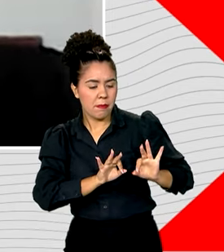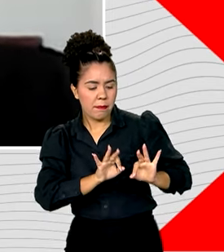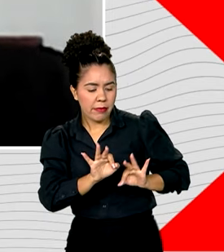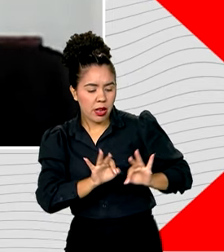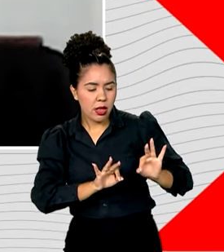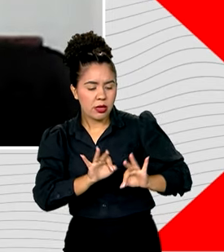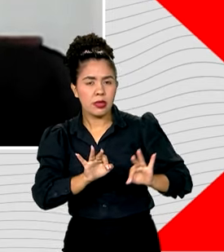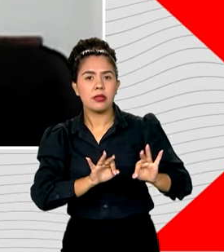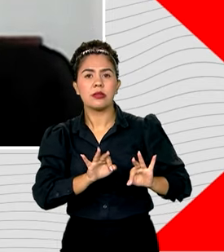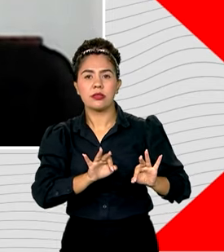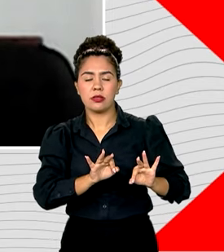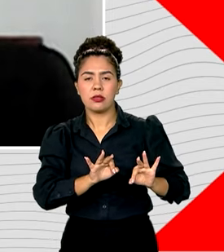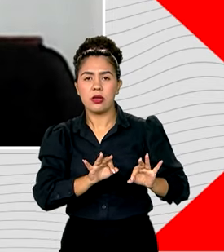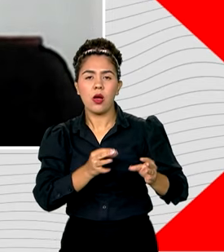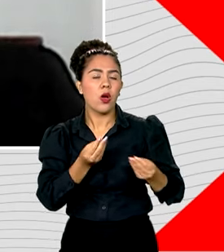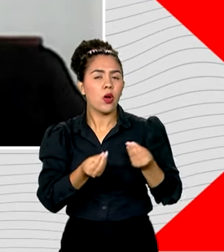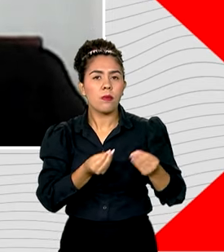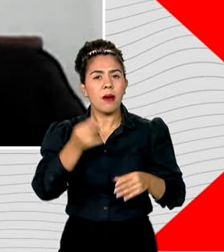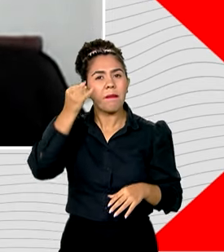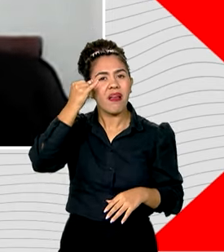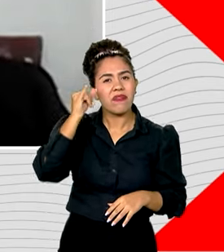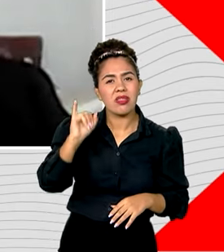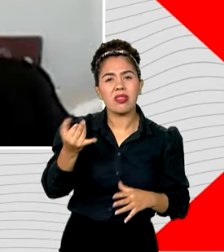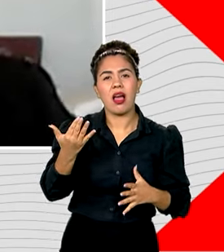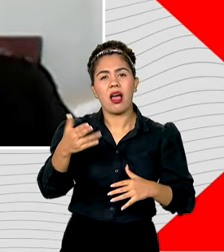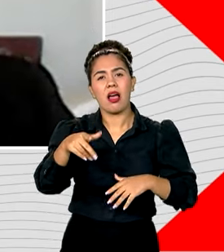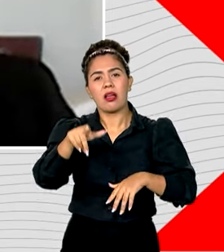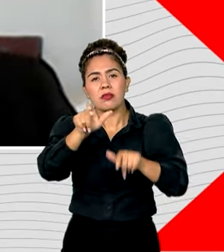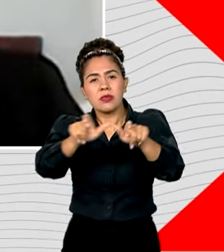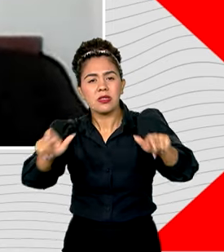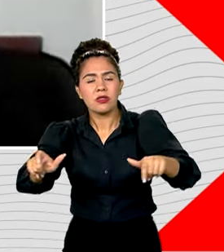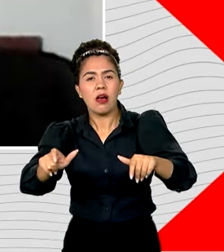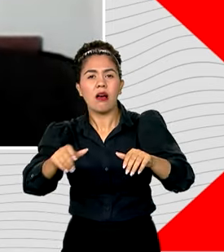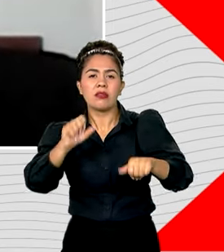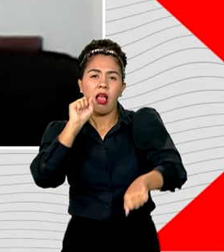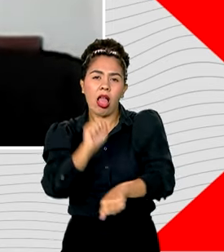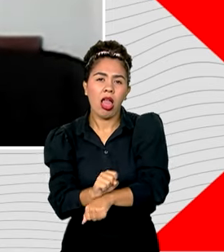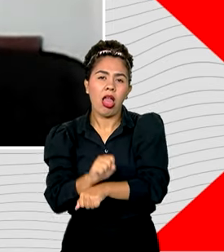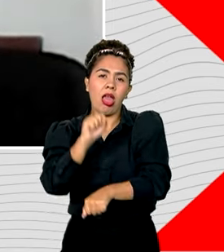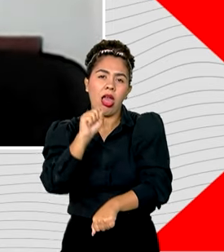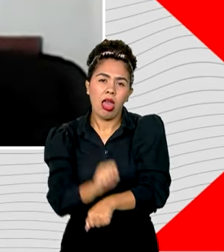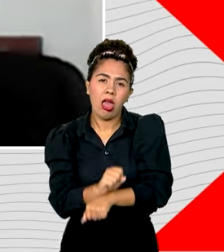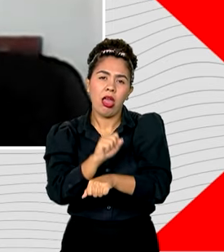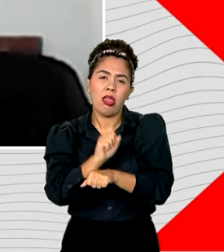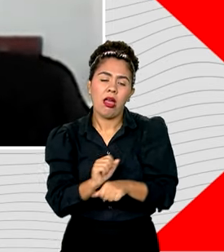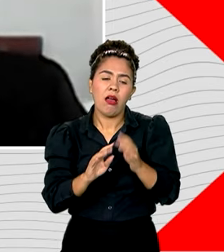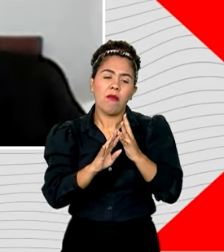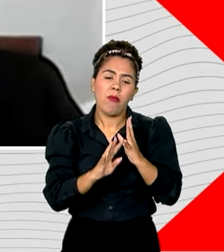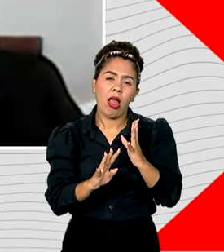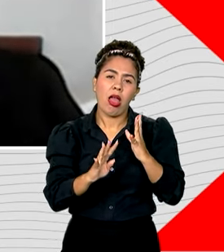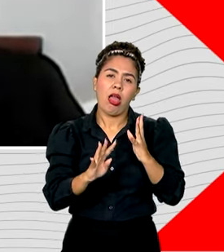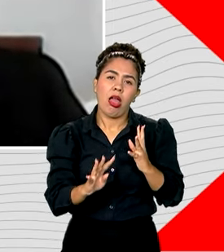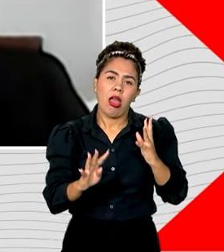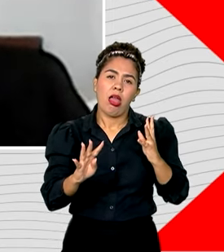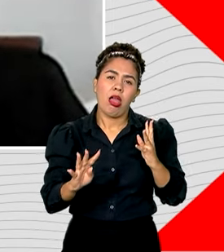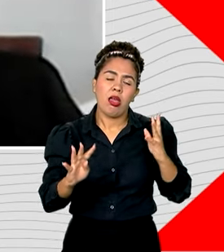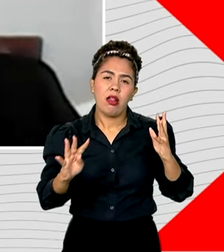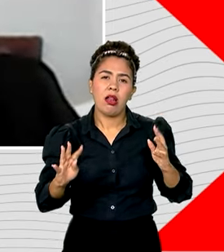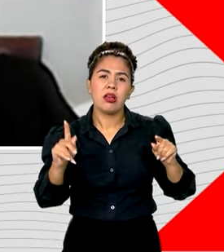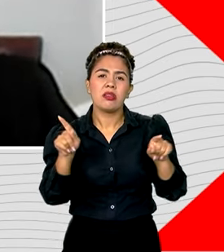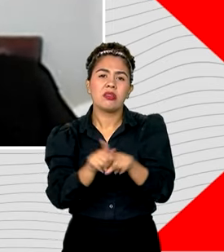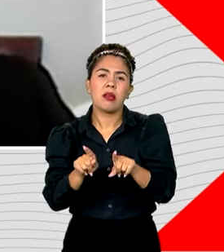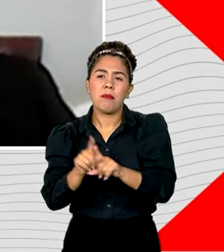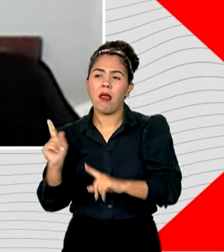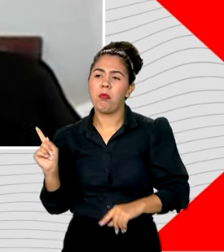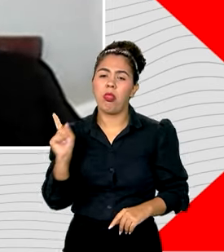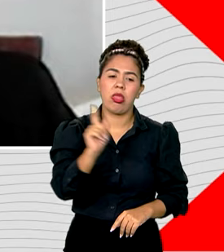evitar que os pacientes continuem a enfrentar longas filas de espera e deslocamentos desgastantes para receber esse atendimento